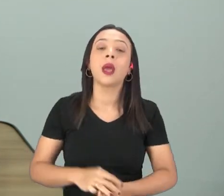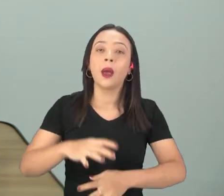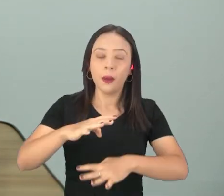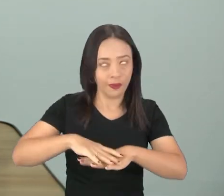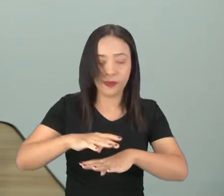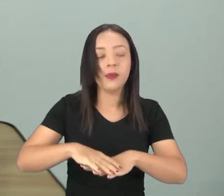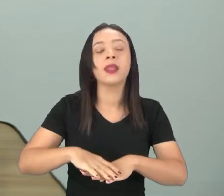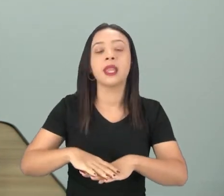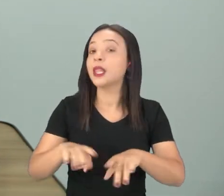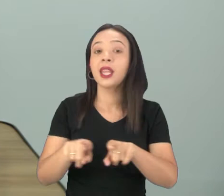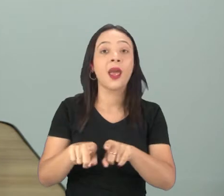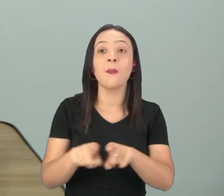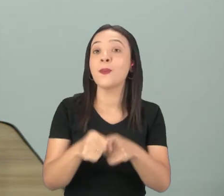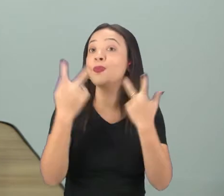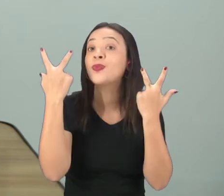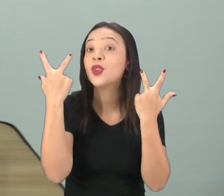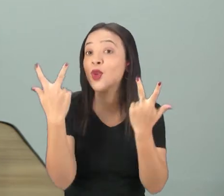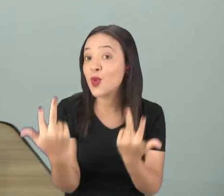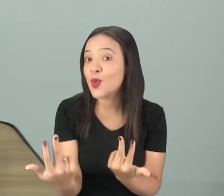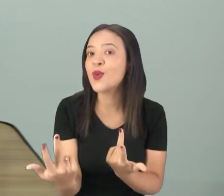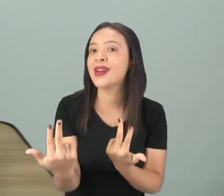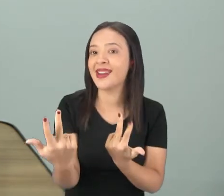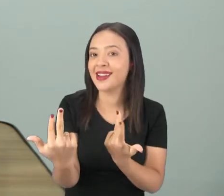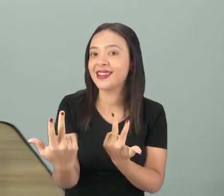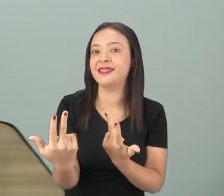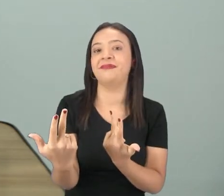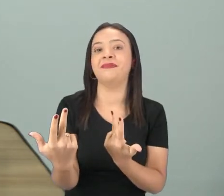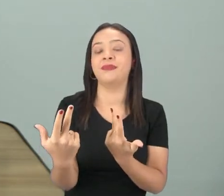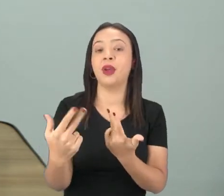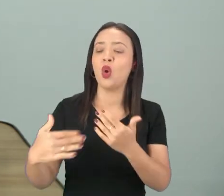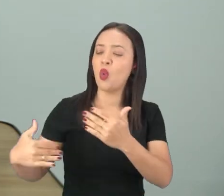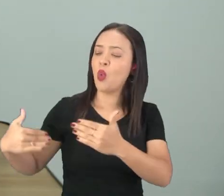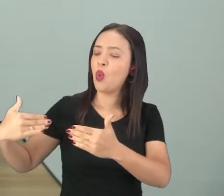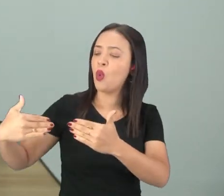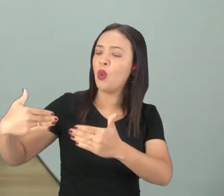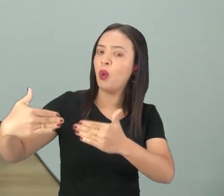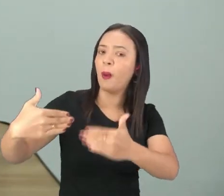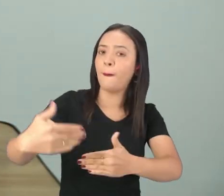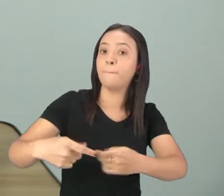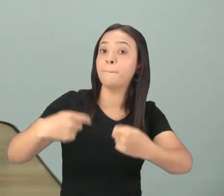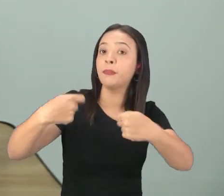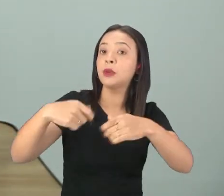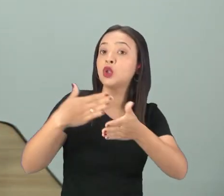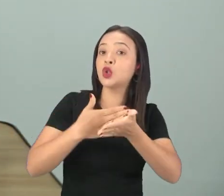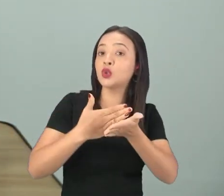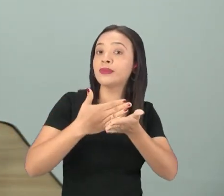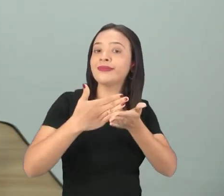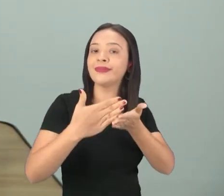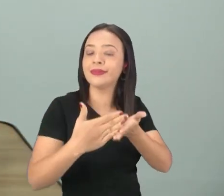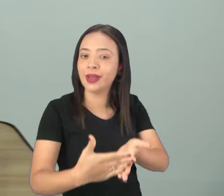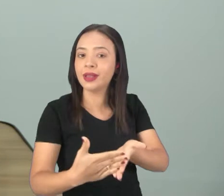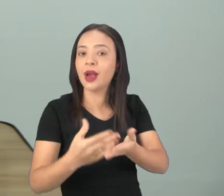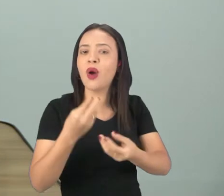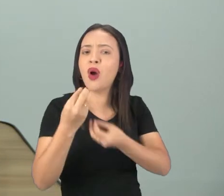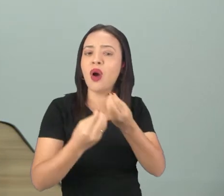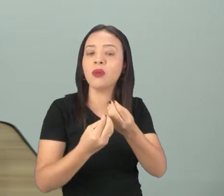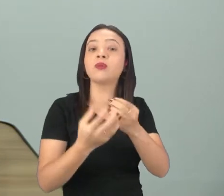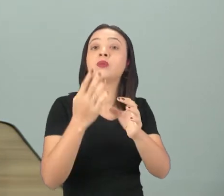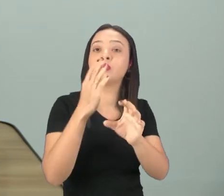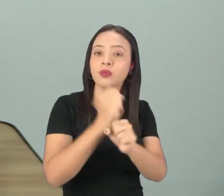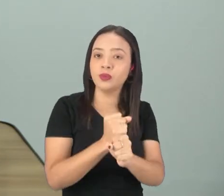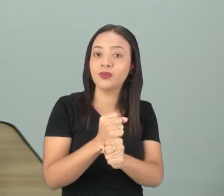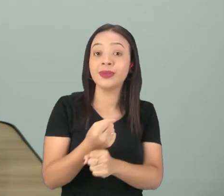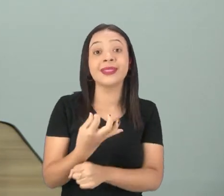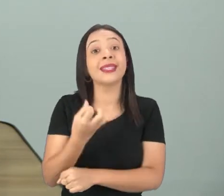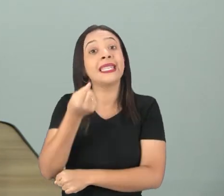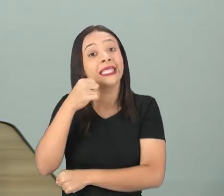só estou dando esse exemplo para você entender um pouquinho. Para a gente avançar um pouquinho, a gente tem que começar pela adição. Quando você